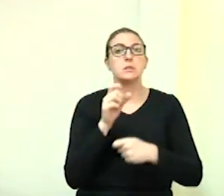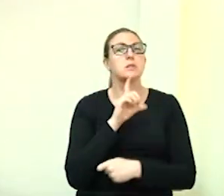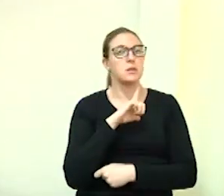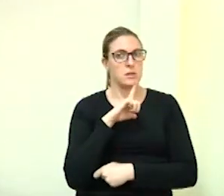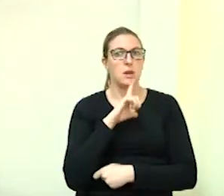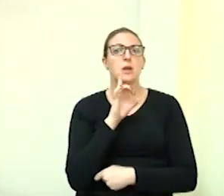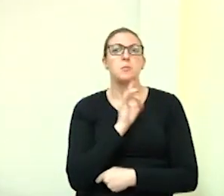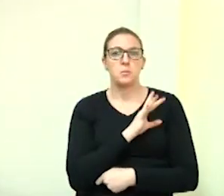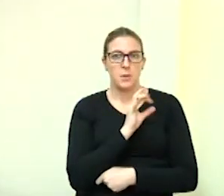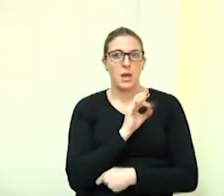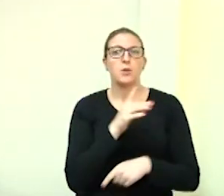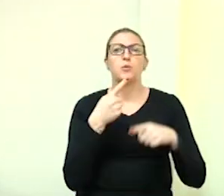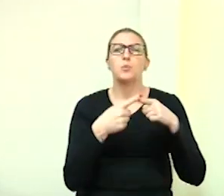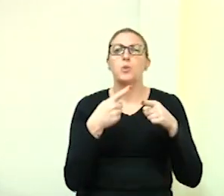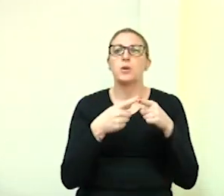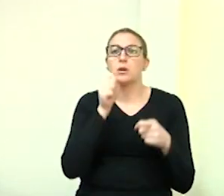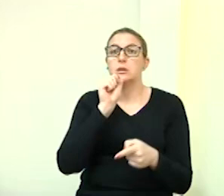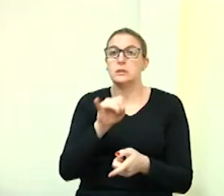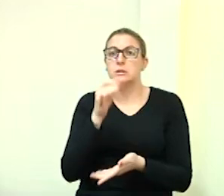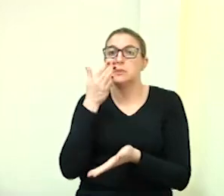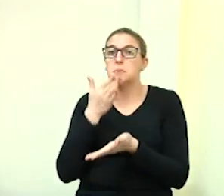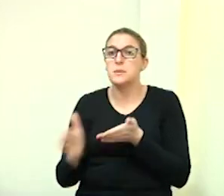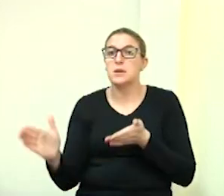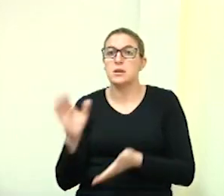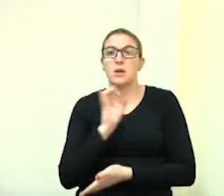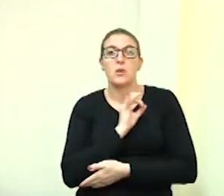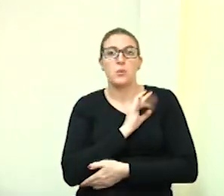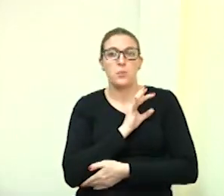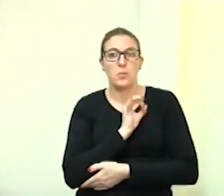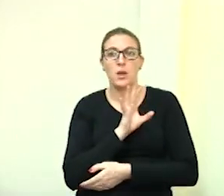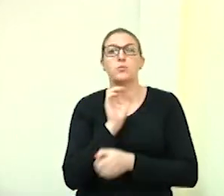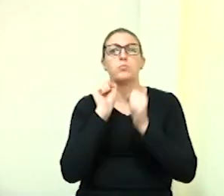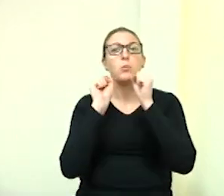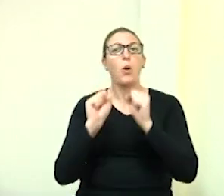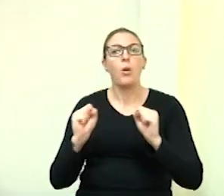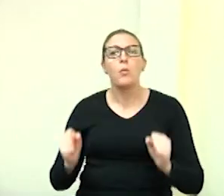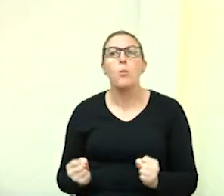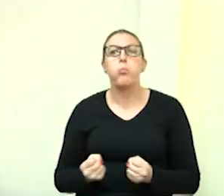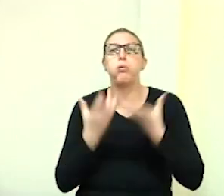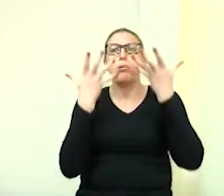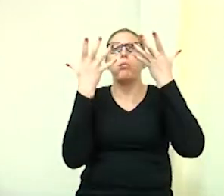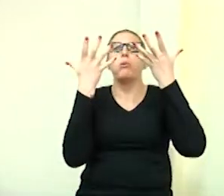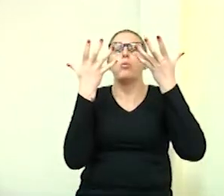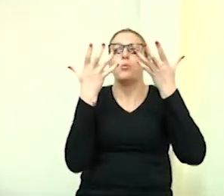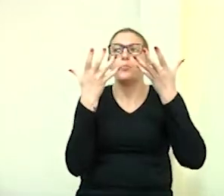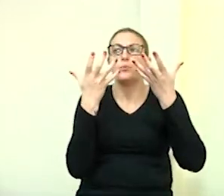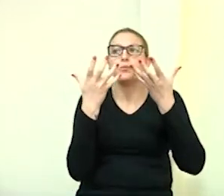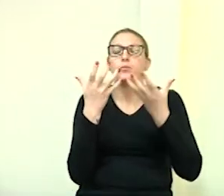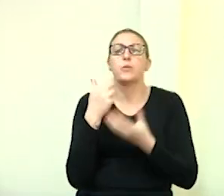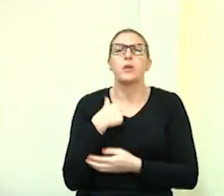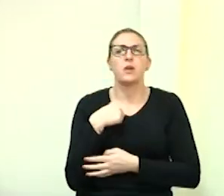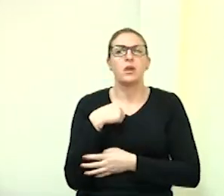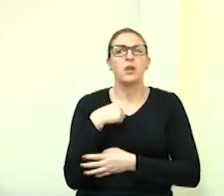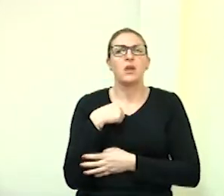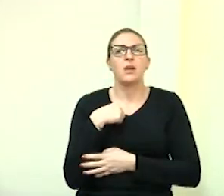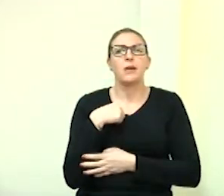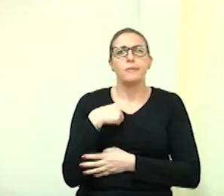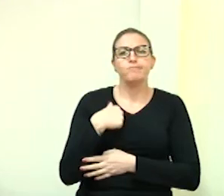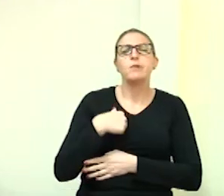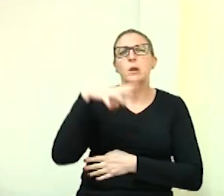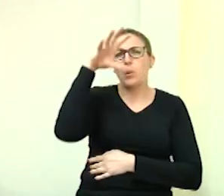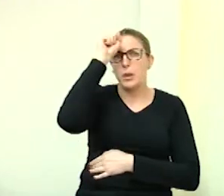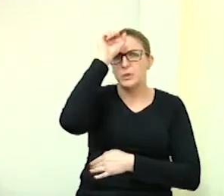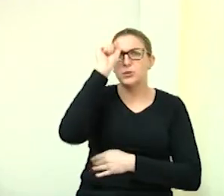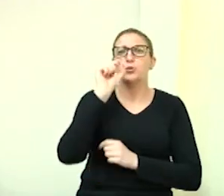mão de vocês foi uma uma lição assim e eu vejo que o mesmo acontece com o coronavírus nós não podemos